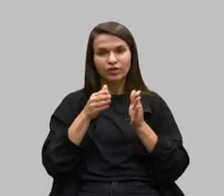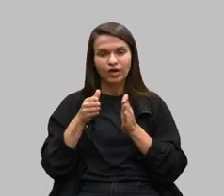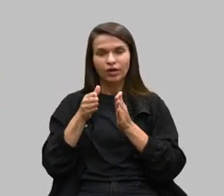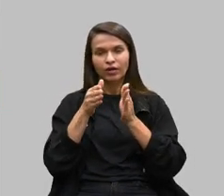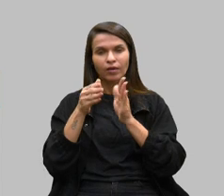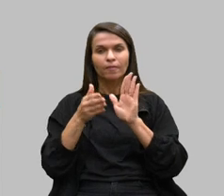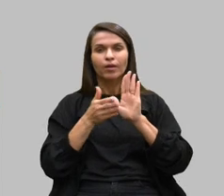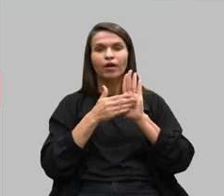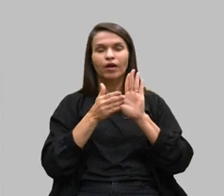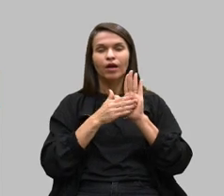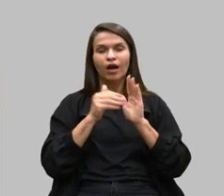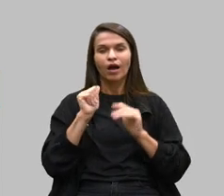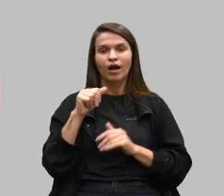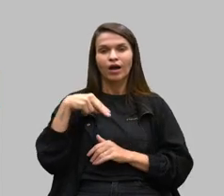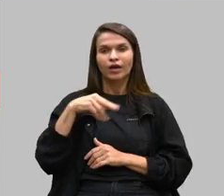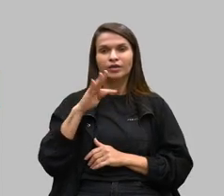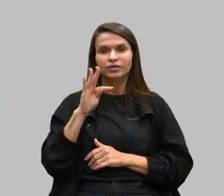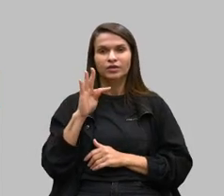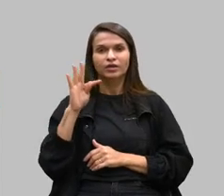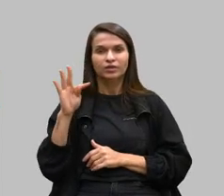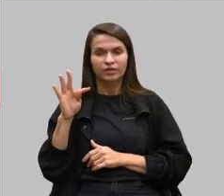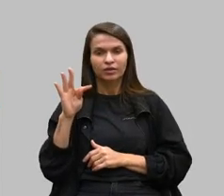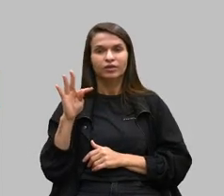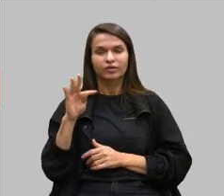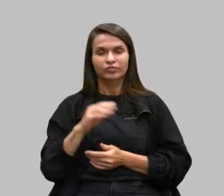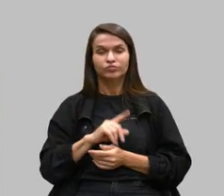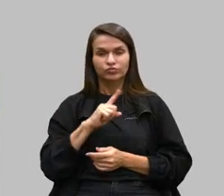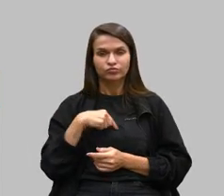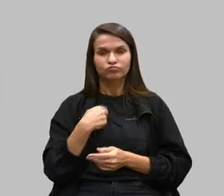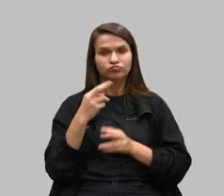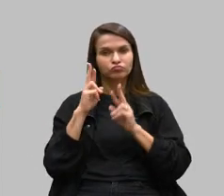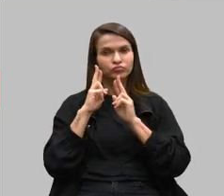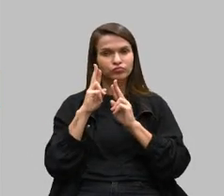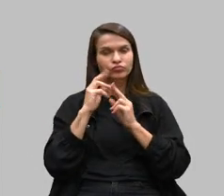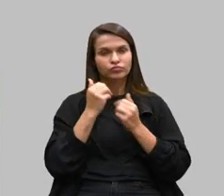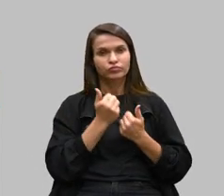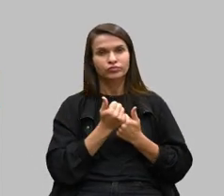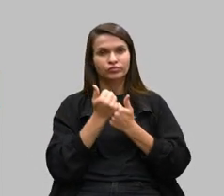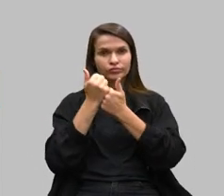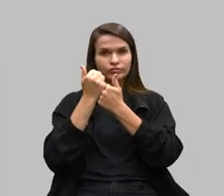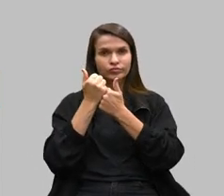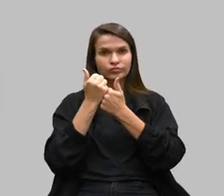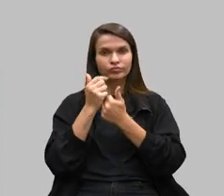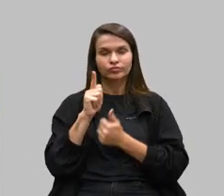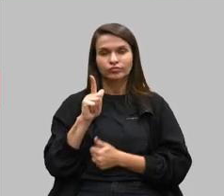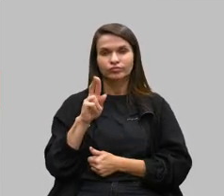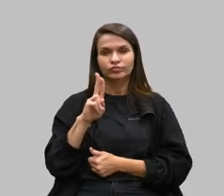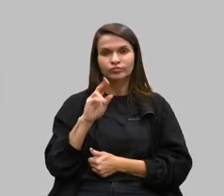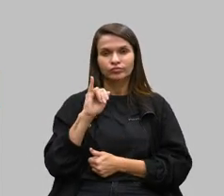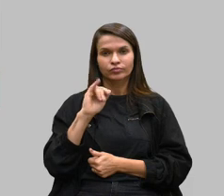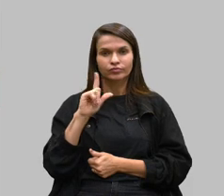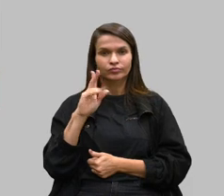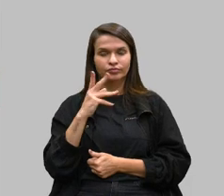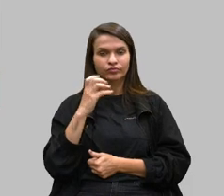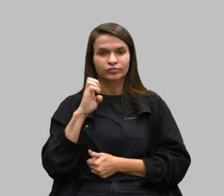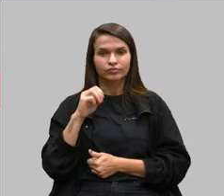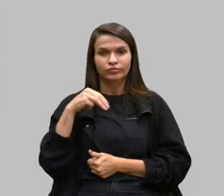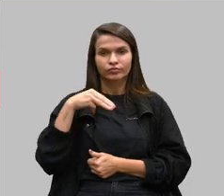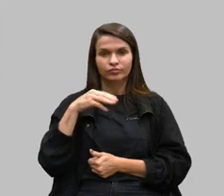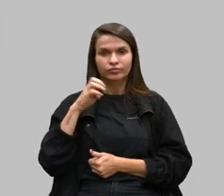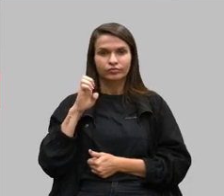ntt Guilherme T nós esperamos todo o apoio lá viu Guilherme T você deu uma flechada